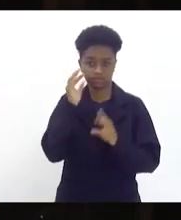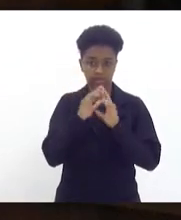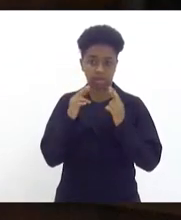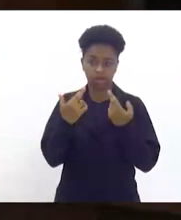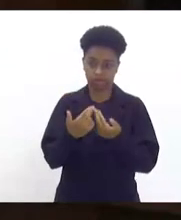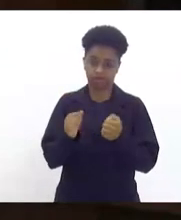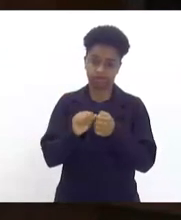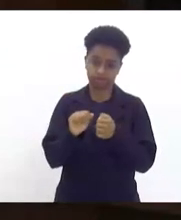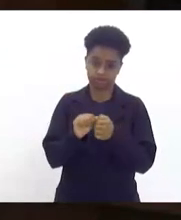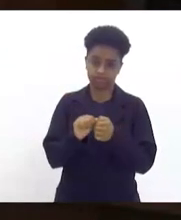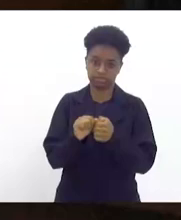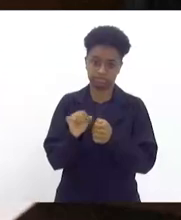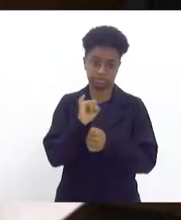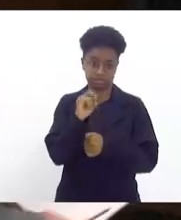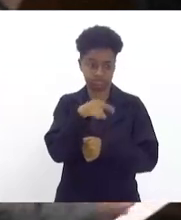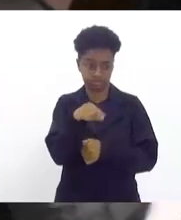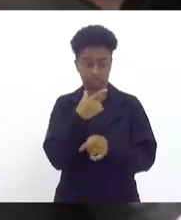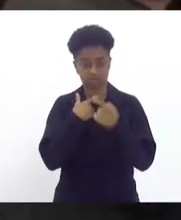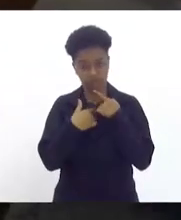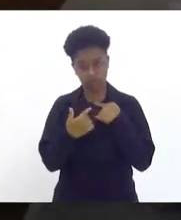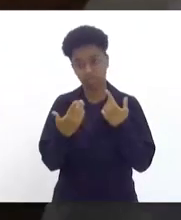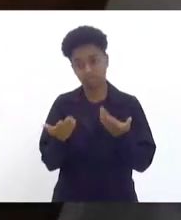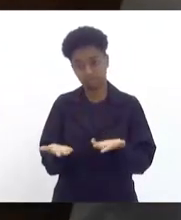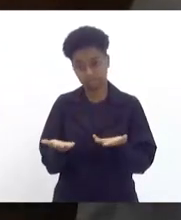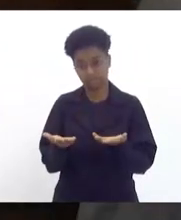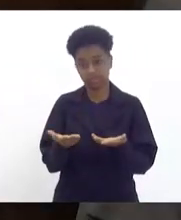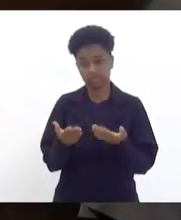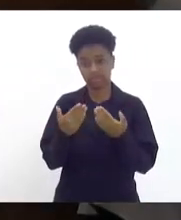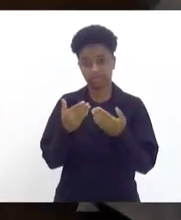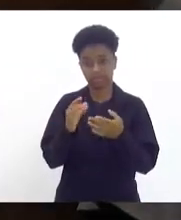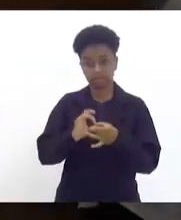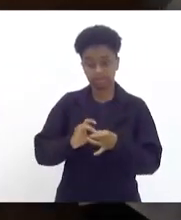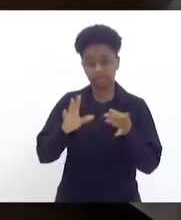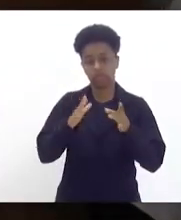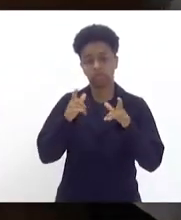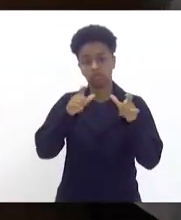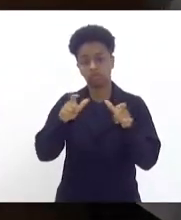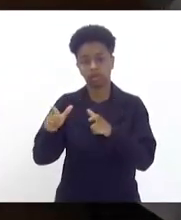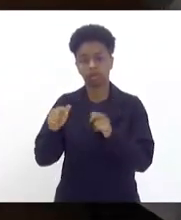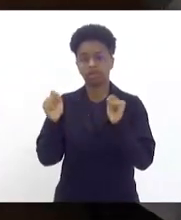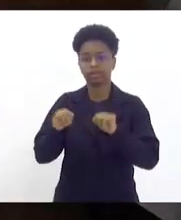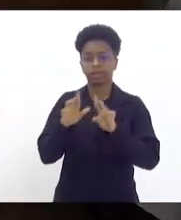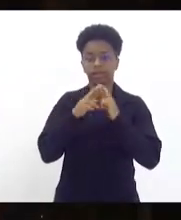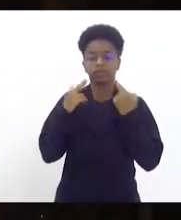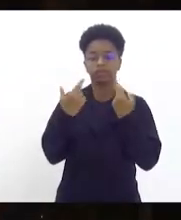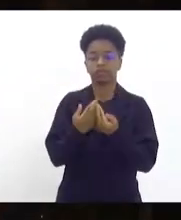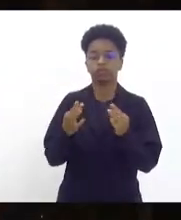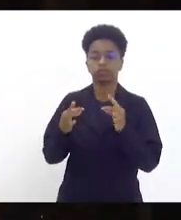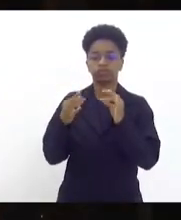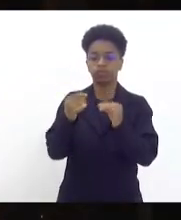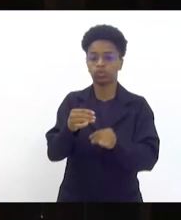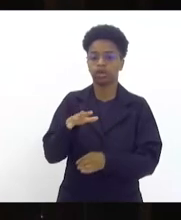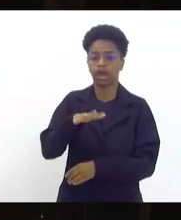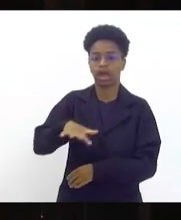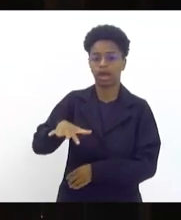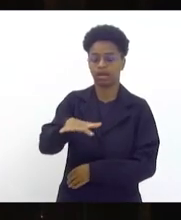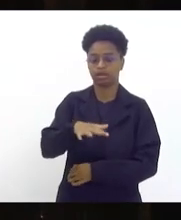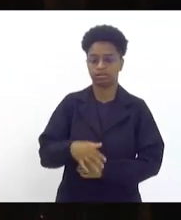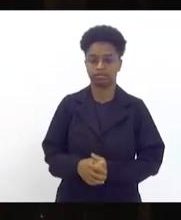e fazer para quem quiser então alguém abrir um espaço que reúna todas as áreas todas